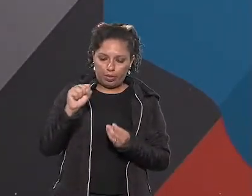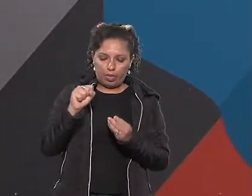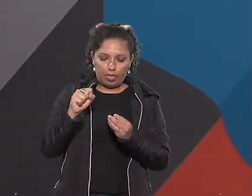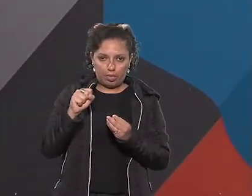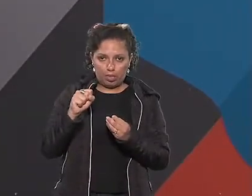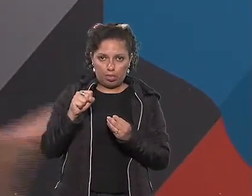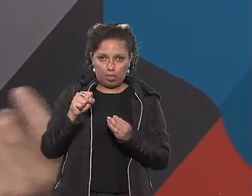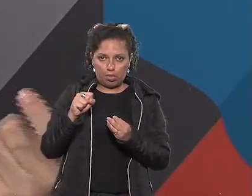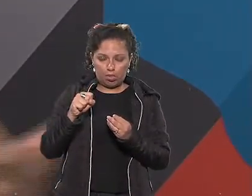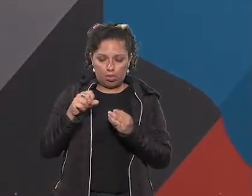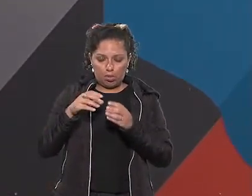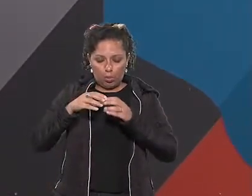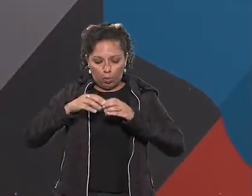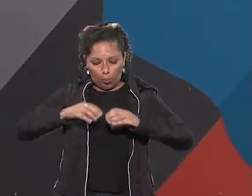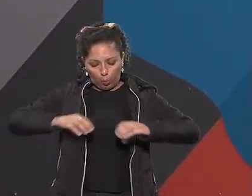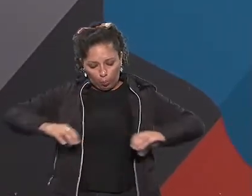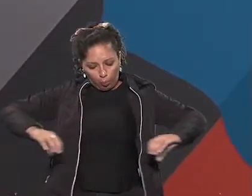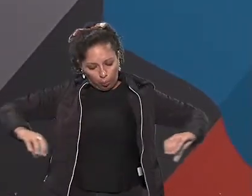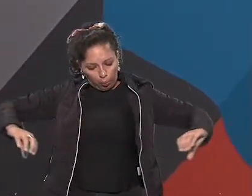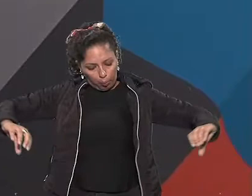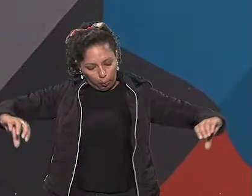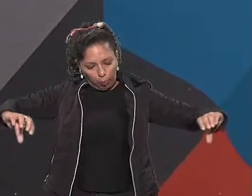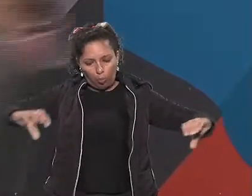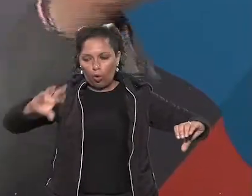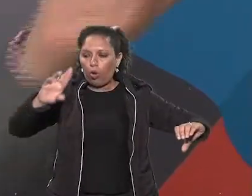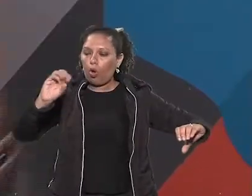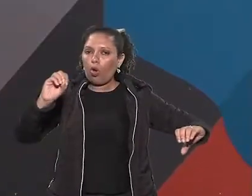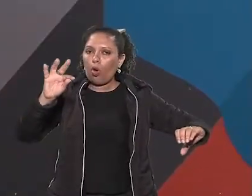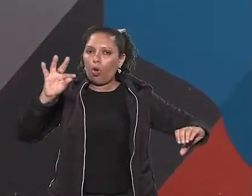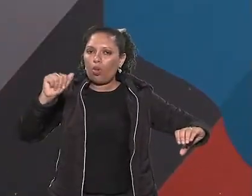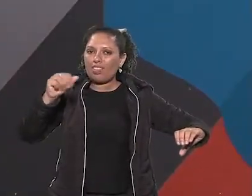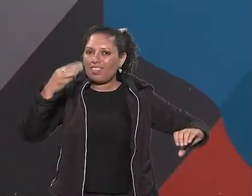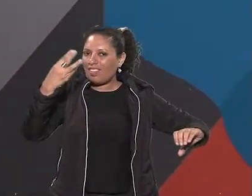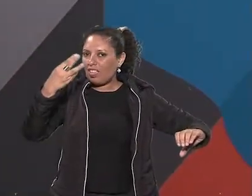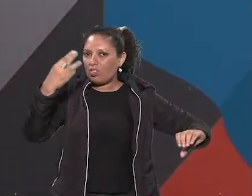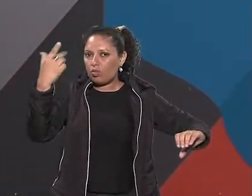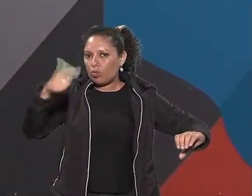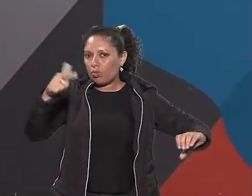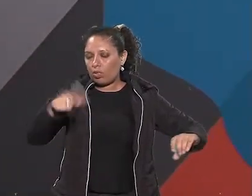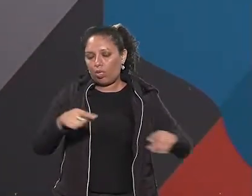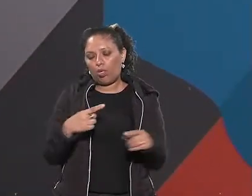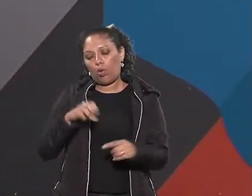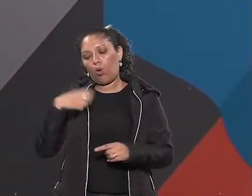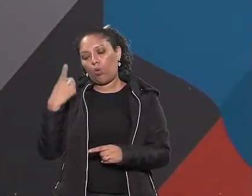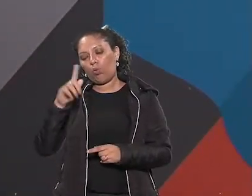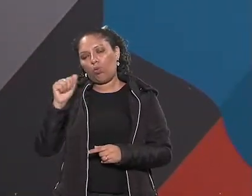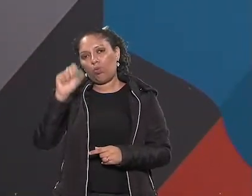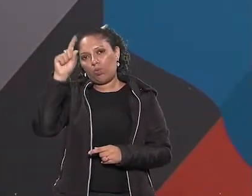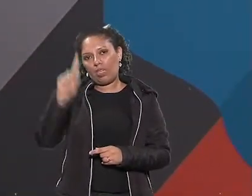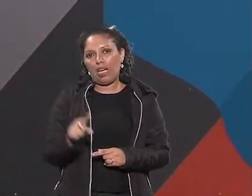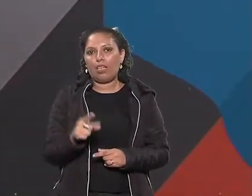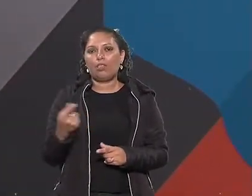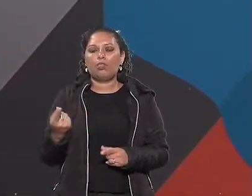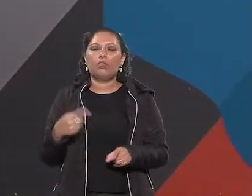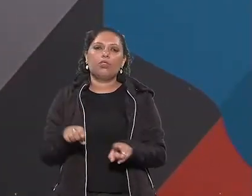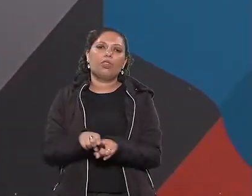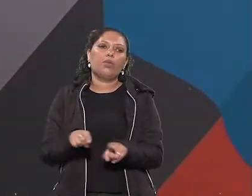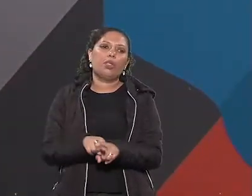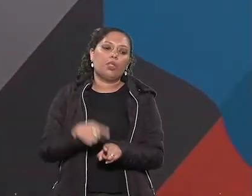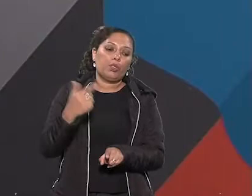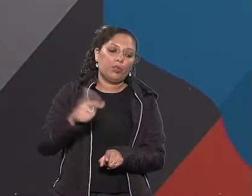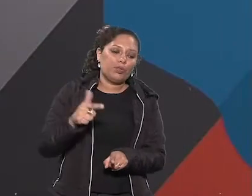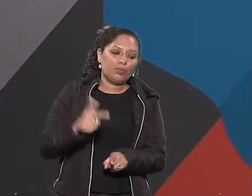porque não tem duto. O Rota 3, que é lá para o Compé, já não está pronto. ou porque o gás não tem, segundo